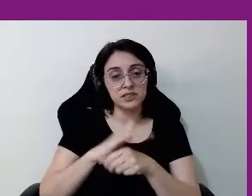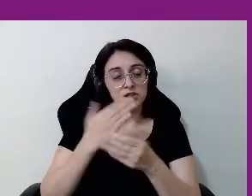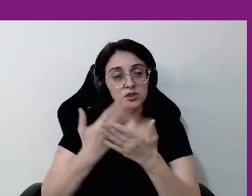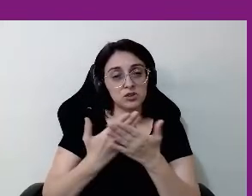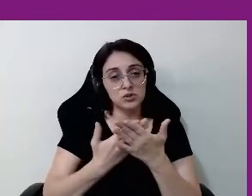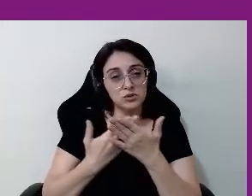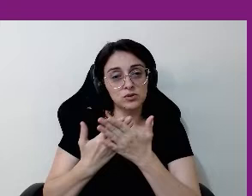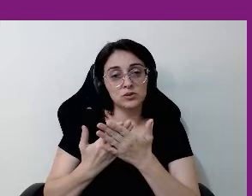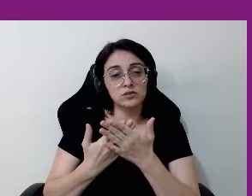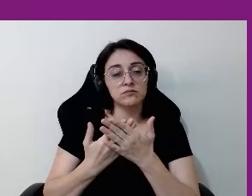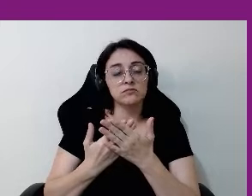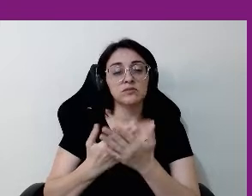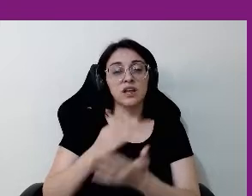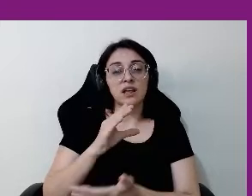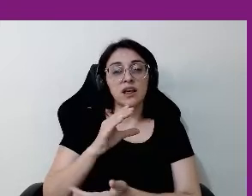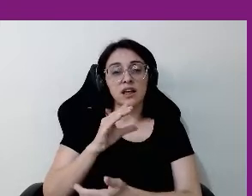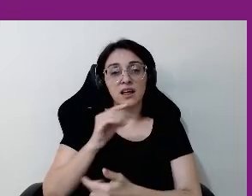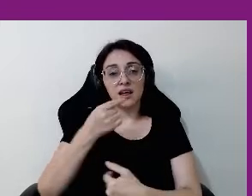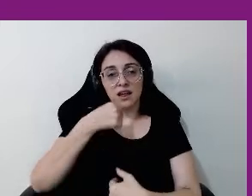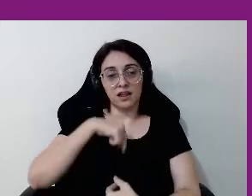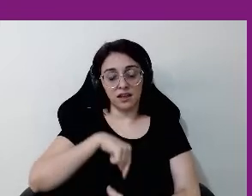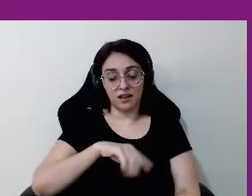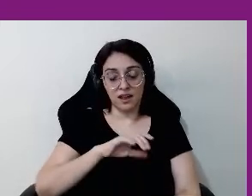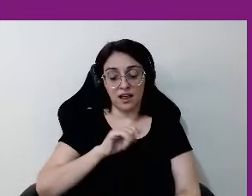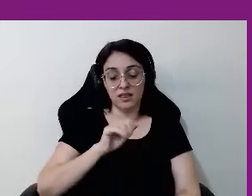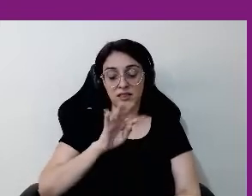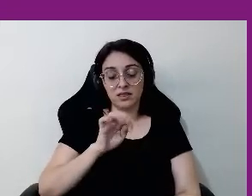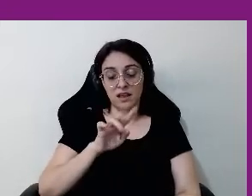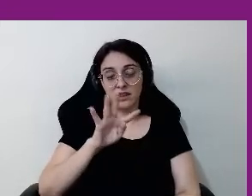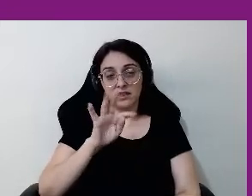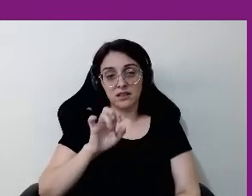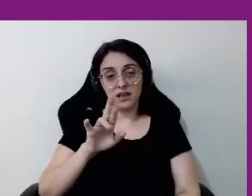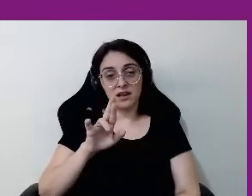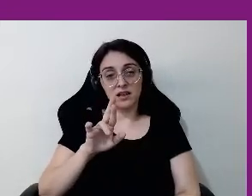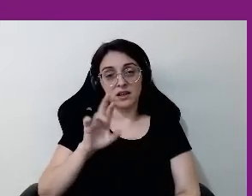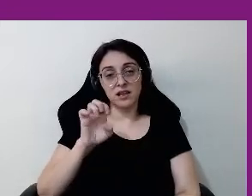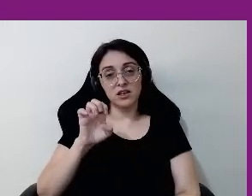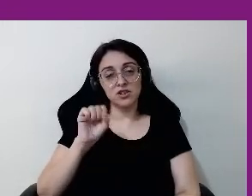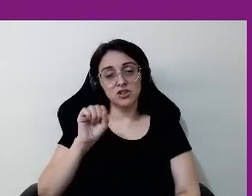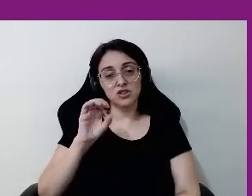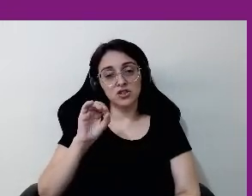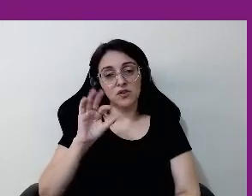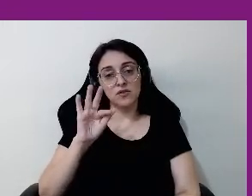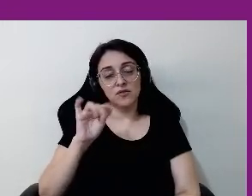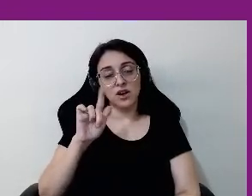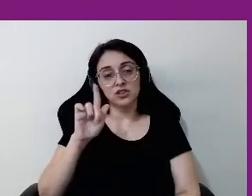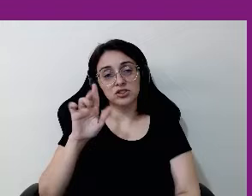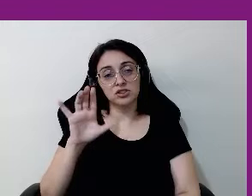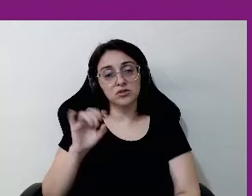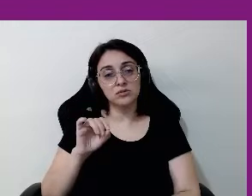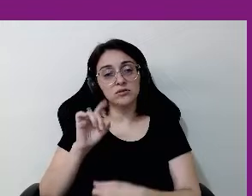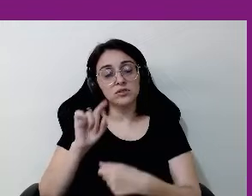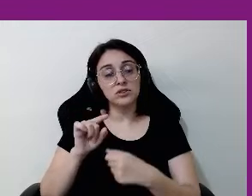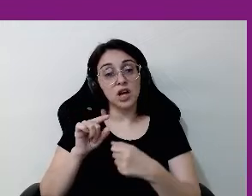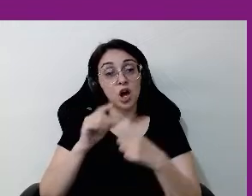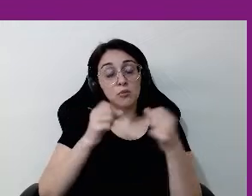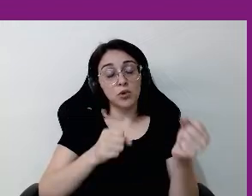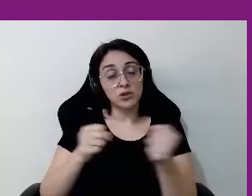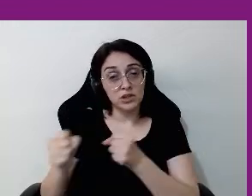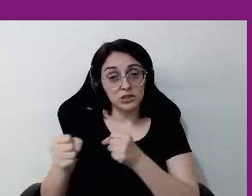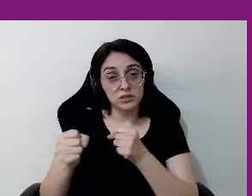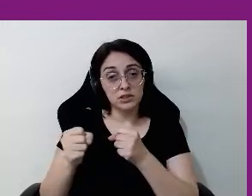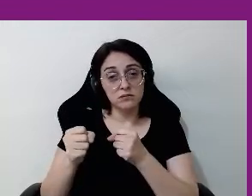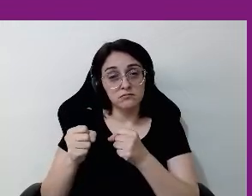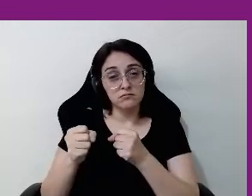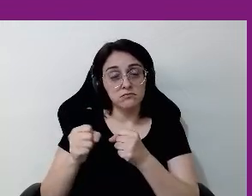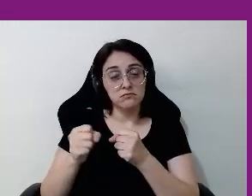sem catéter esofágico, então nós estamos vendo driving pressure e a capacidade mecânica, a potência mecânica do sistema,